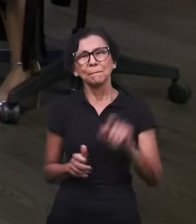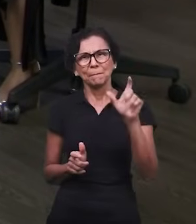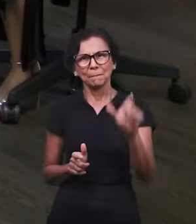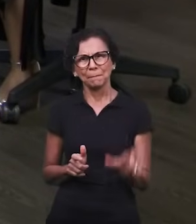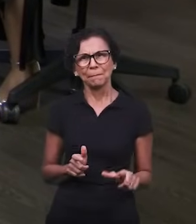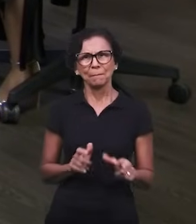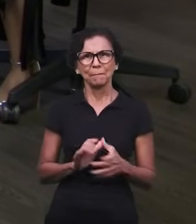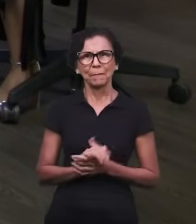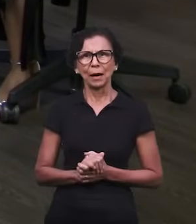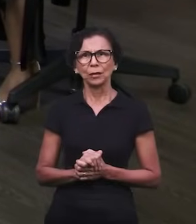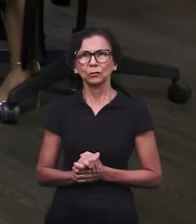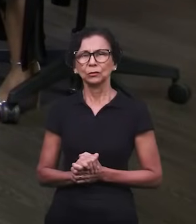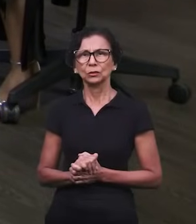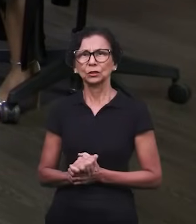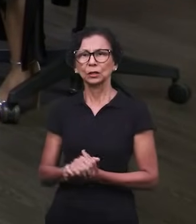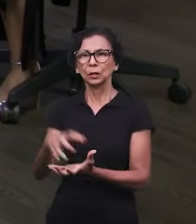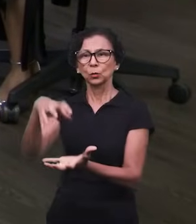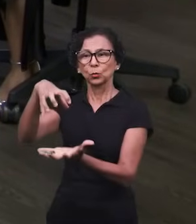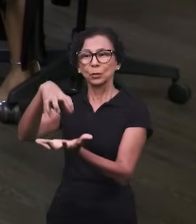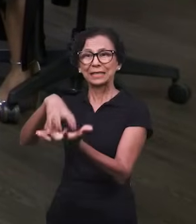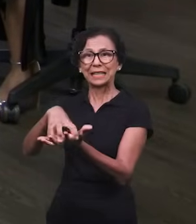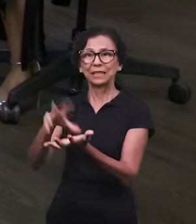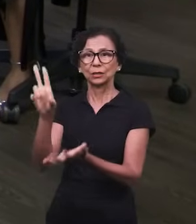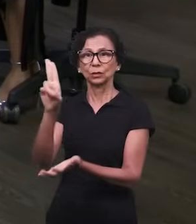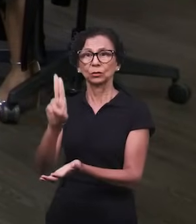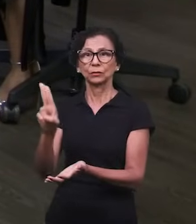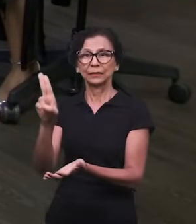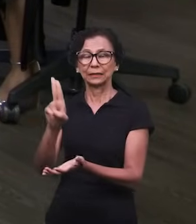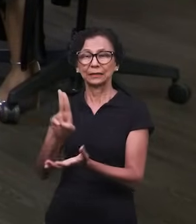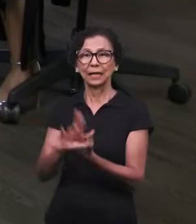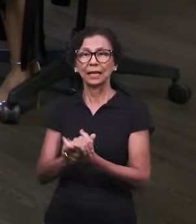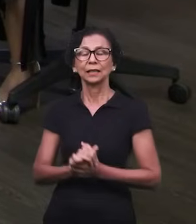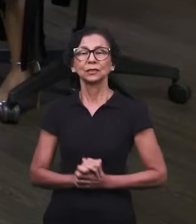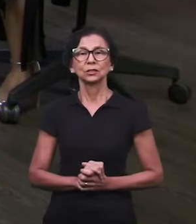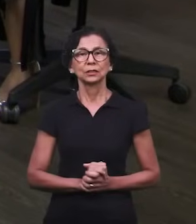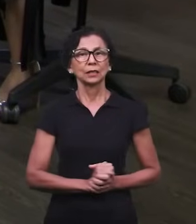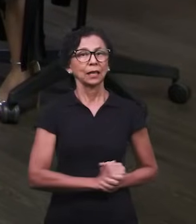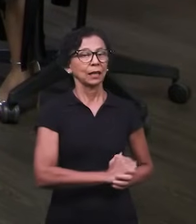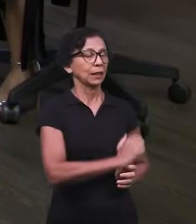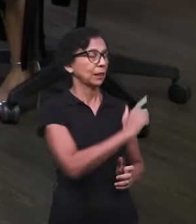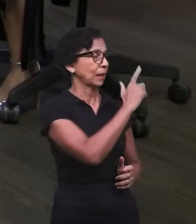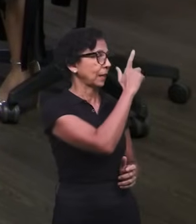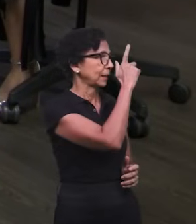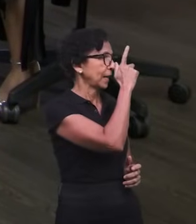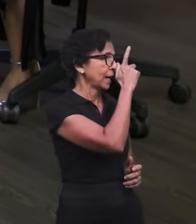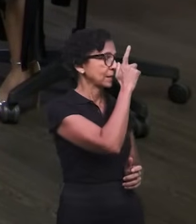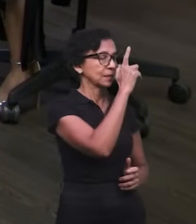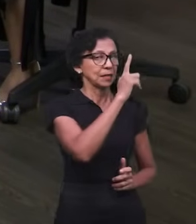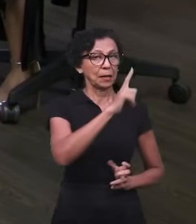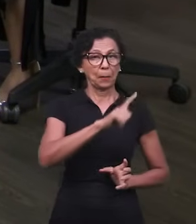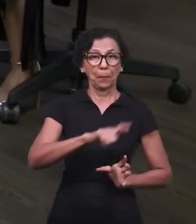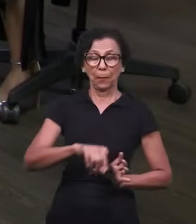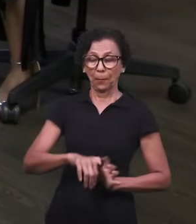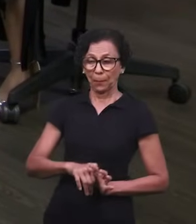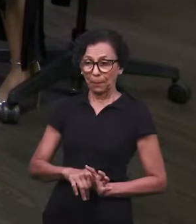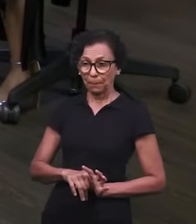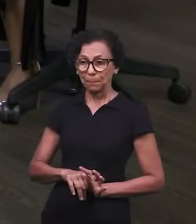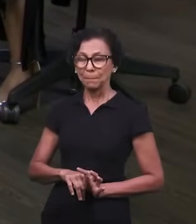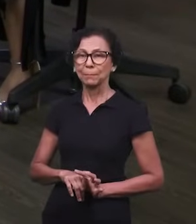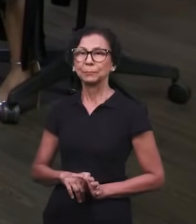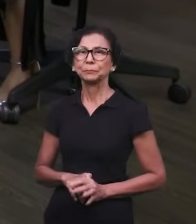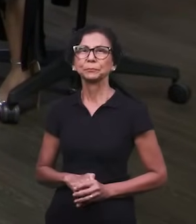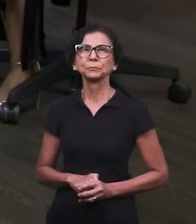talvez o centro universitário mais avançado da época, que era Atenas, E a palavra de Deus, nós já